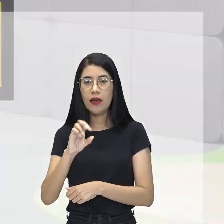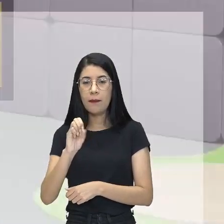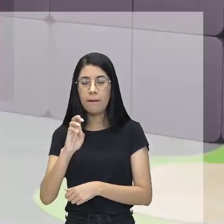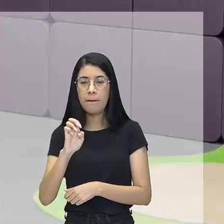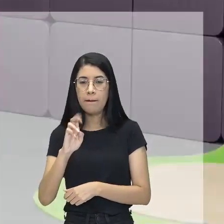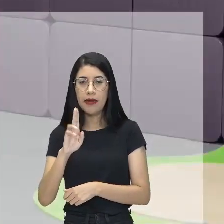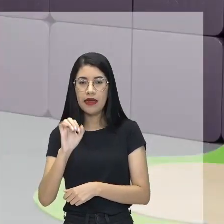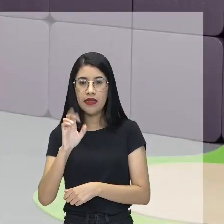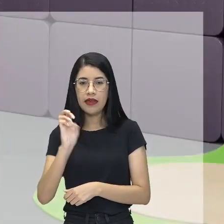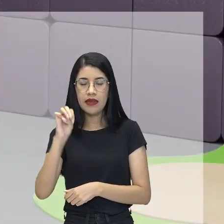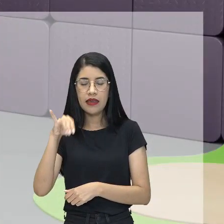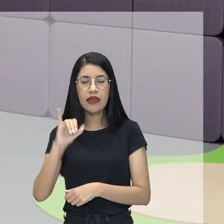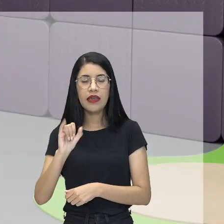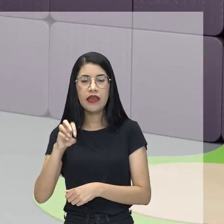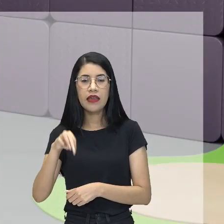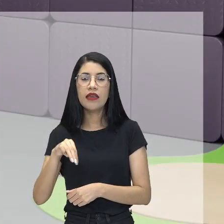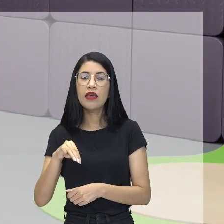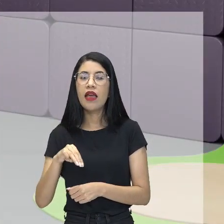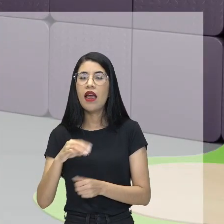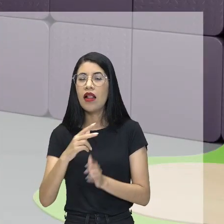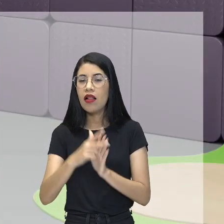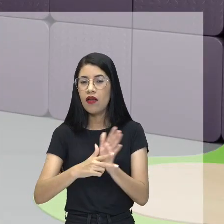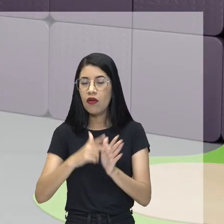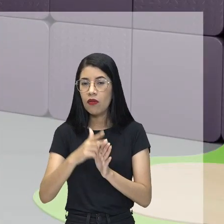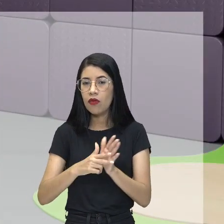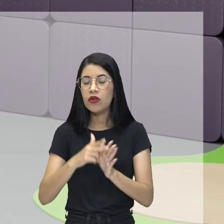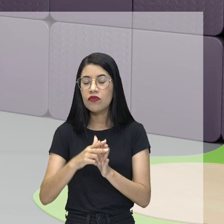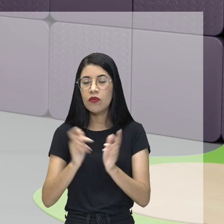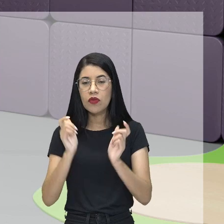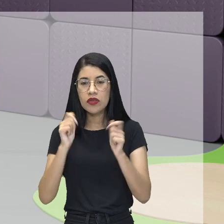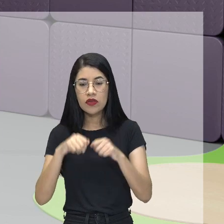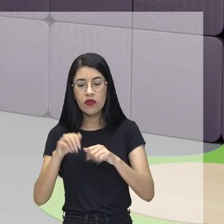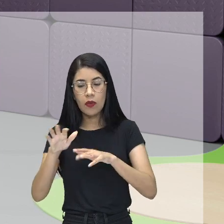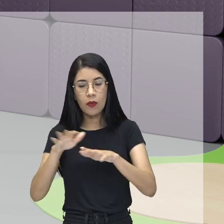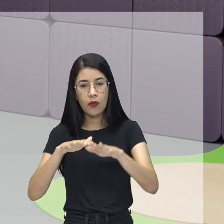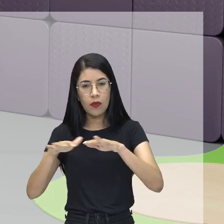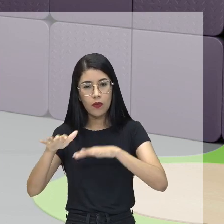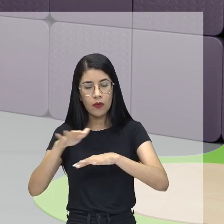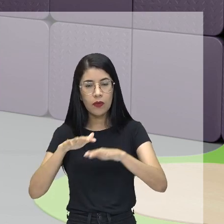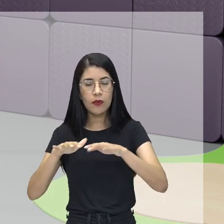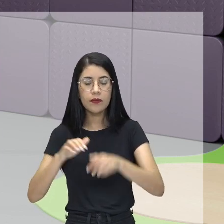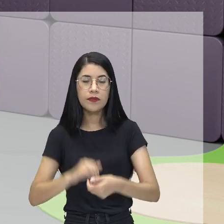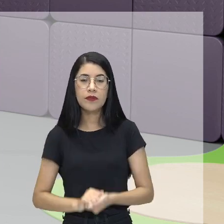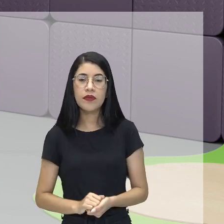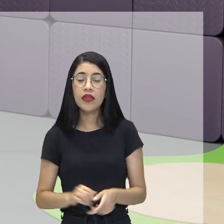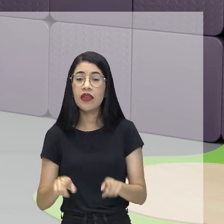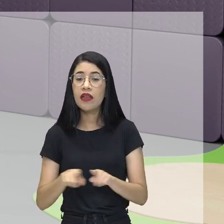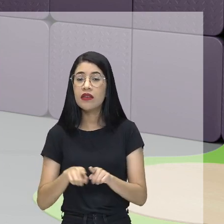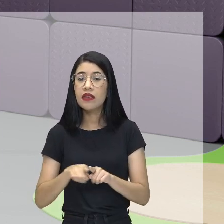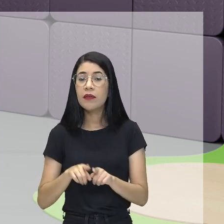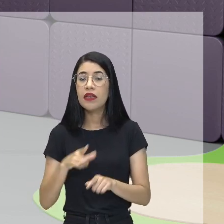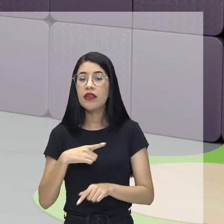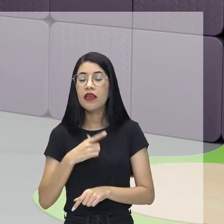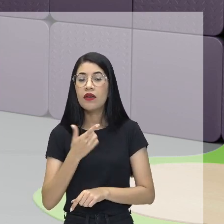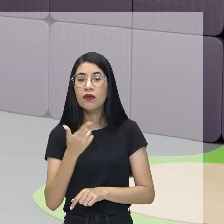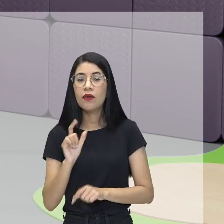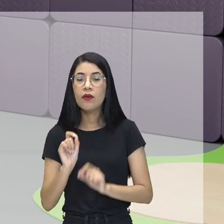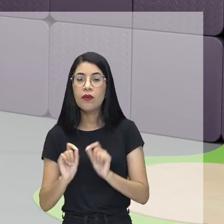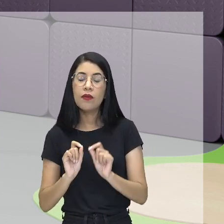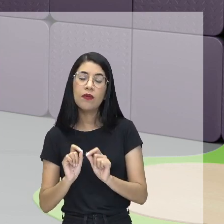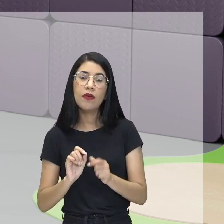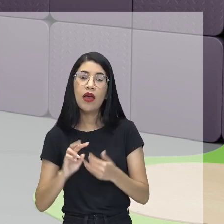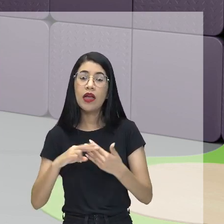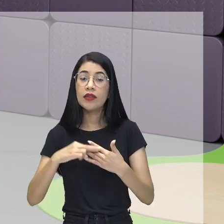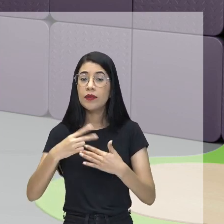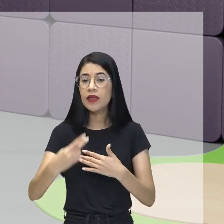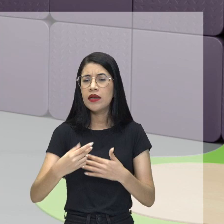grande propulsão das locomotivas a vapor, tá bom? E nós temos os impactos, né? Toda essa